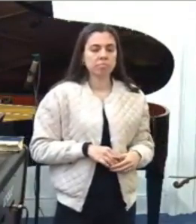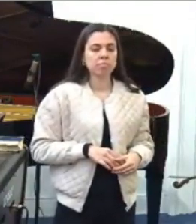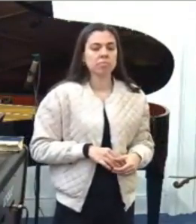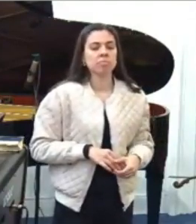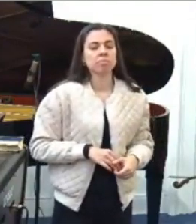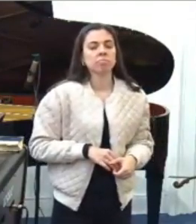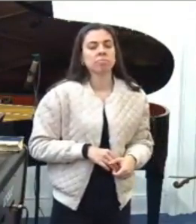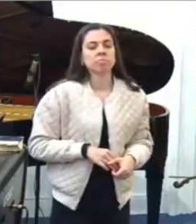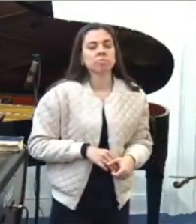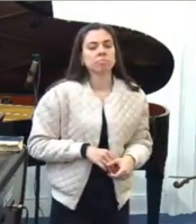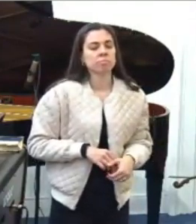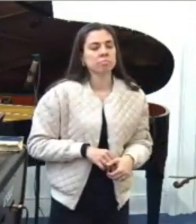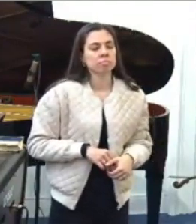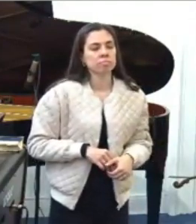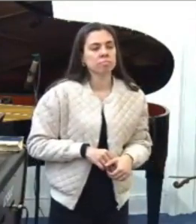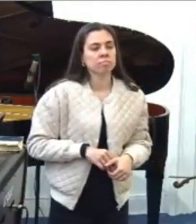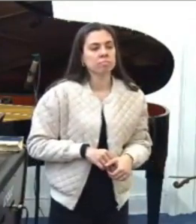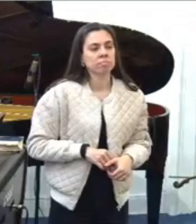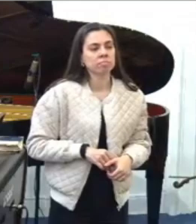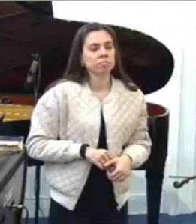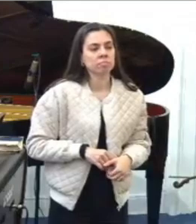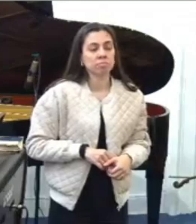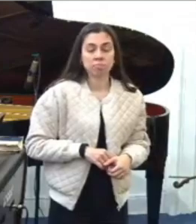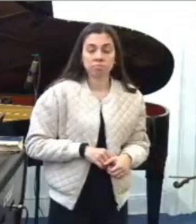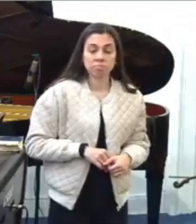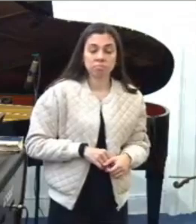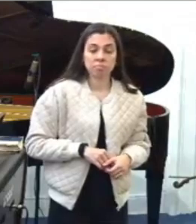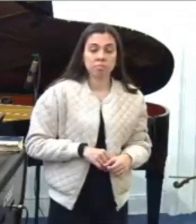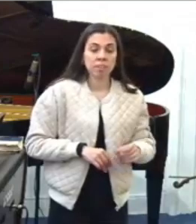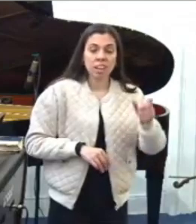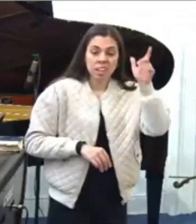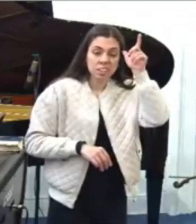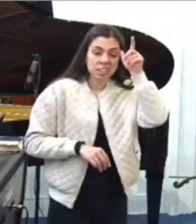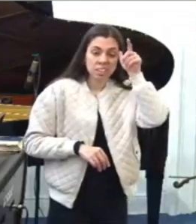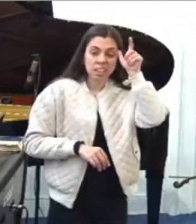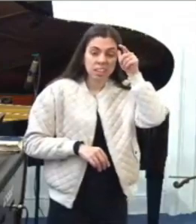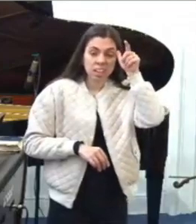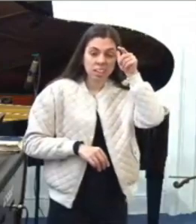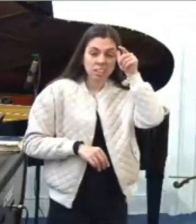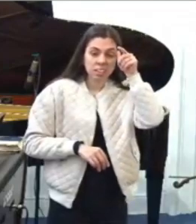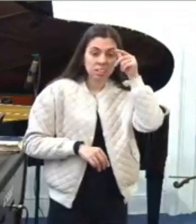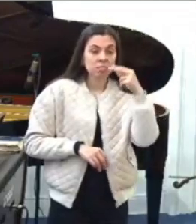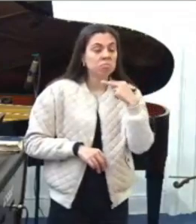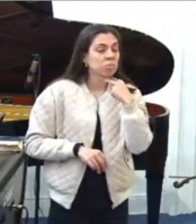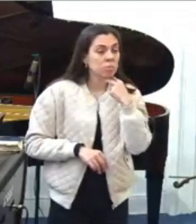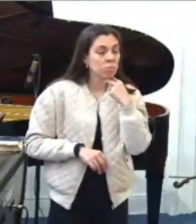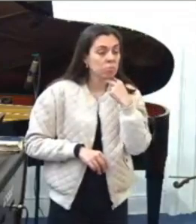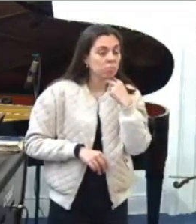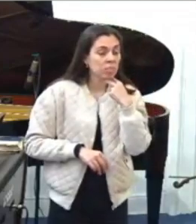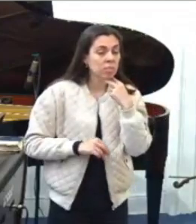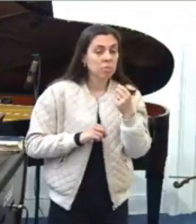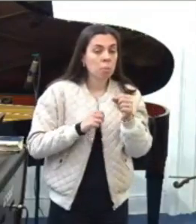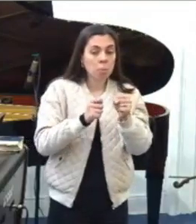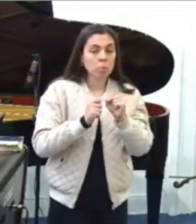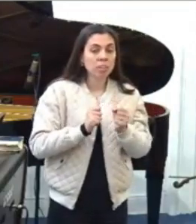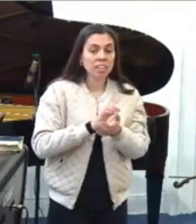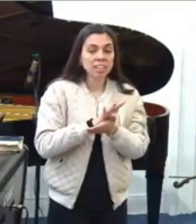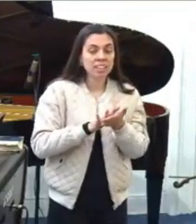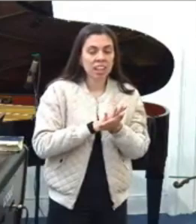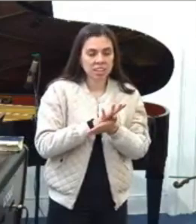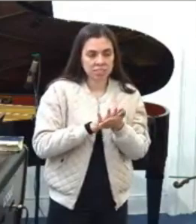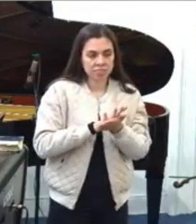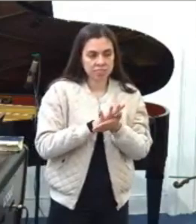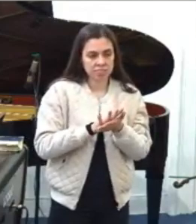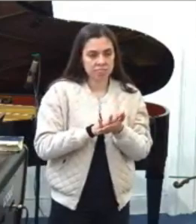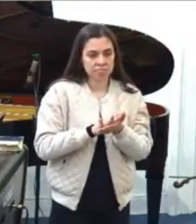sumo sacerdote com roupas sujas, ele não deveria estar aqui. Satanás não tem mais este acesso a Deus. Então ele se volta contra